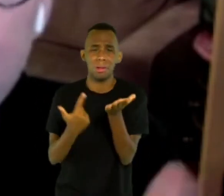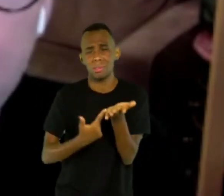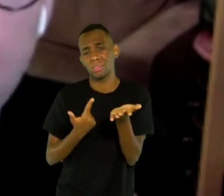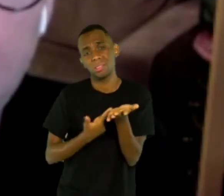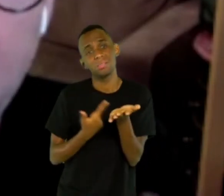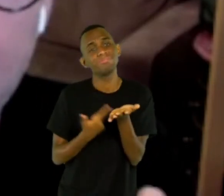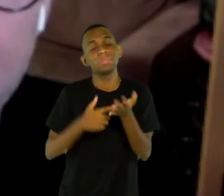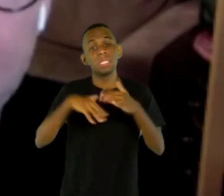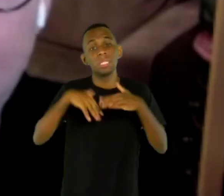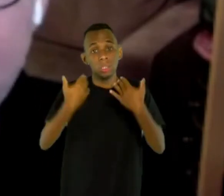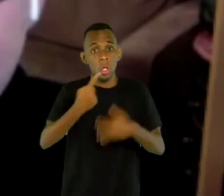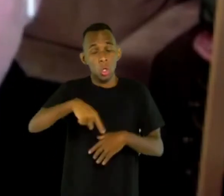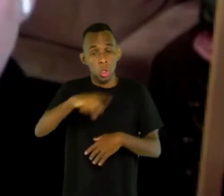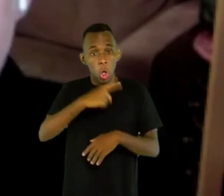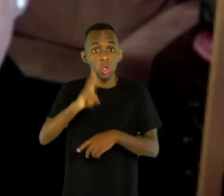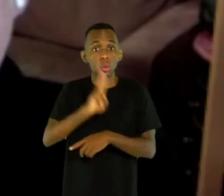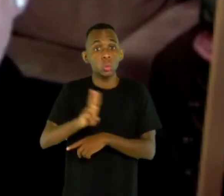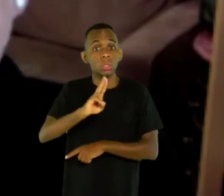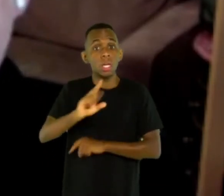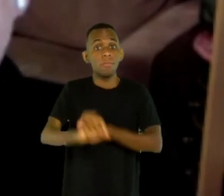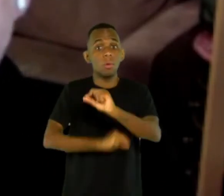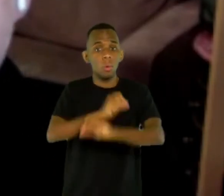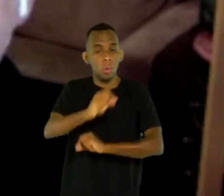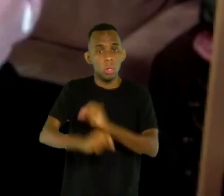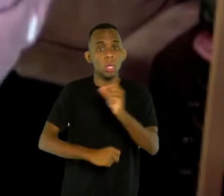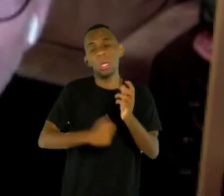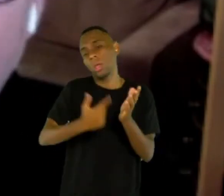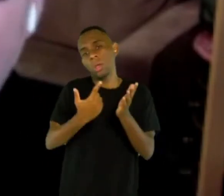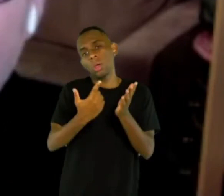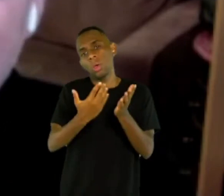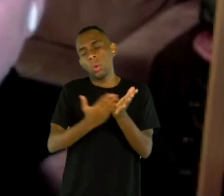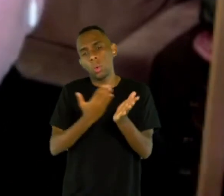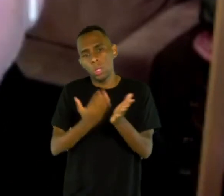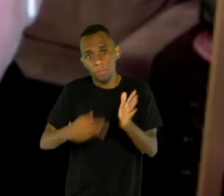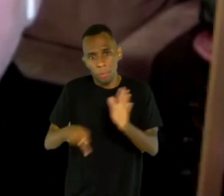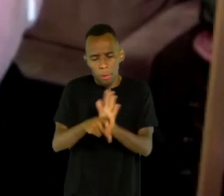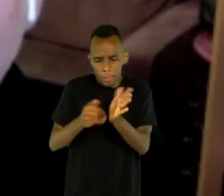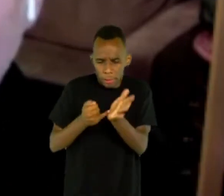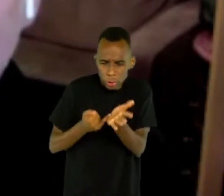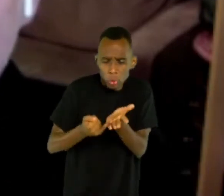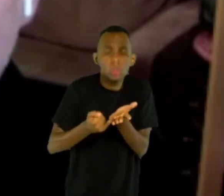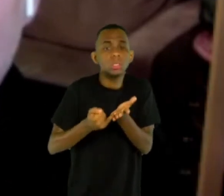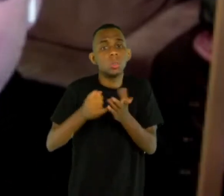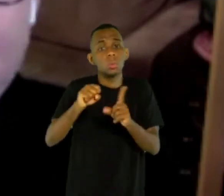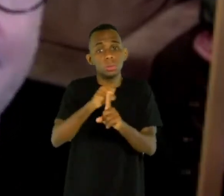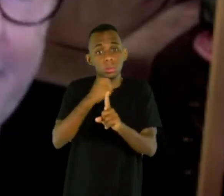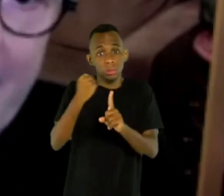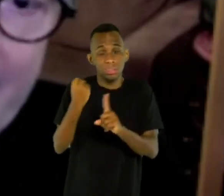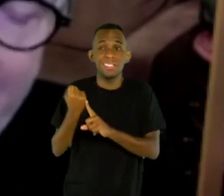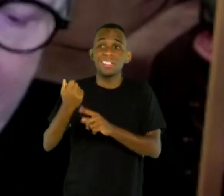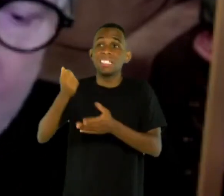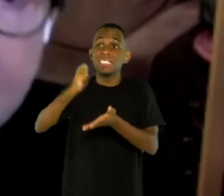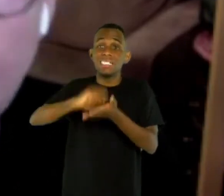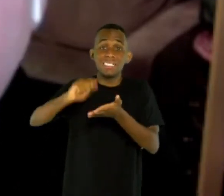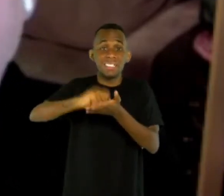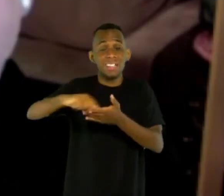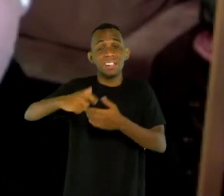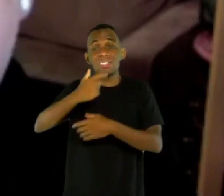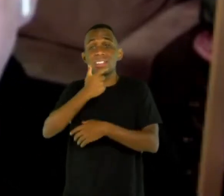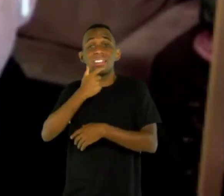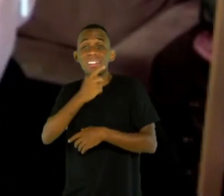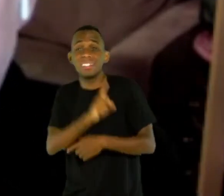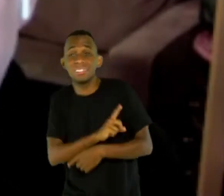gente usava um livro de introdução à sociologia, escrito por um inglês para cursos de